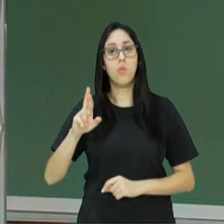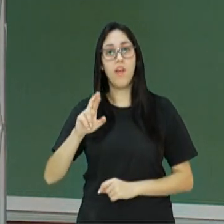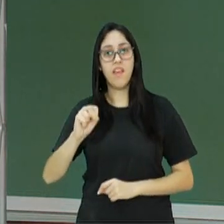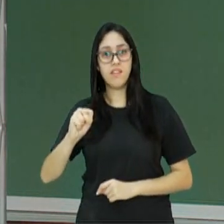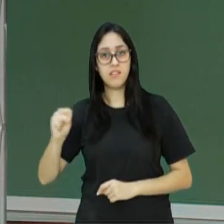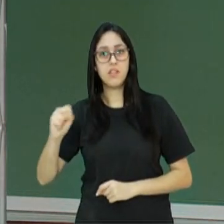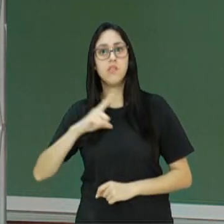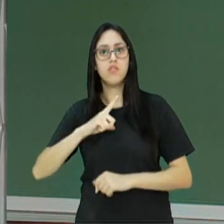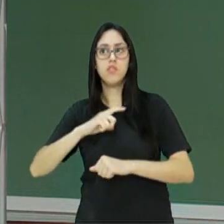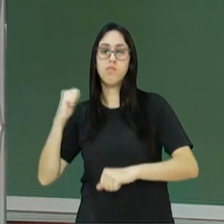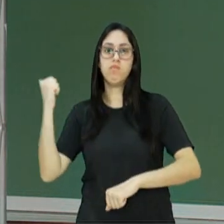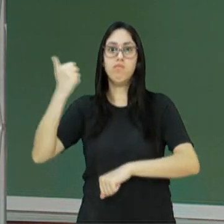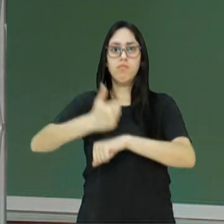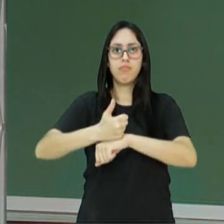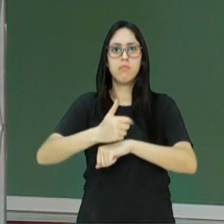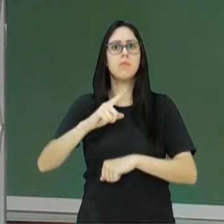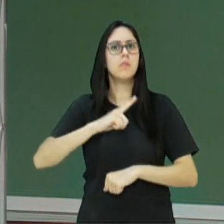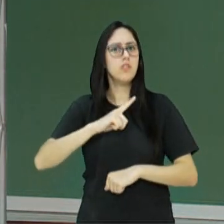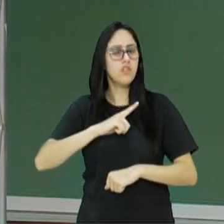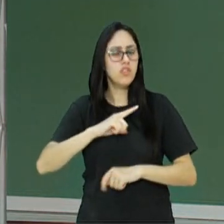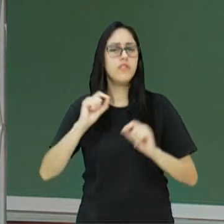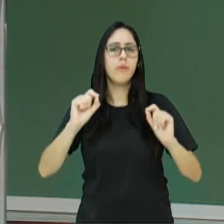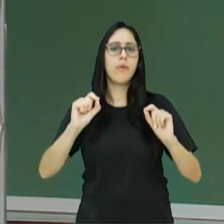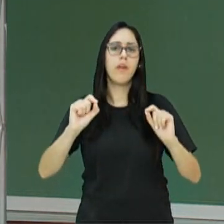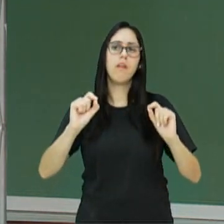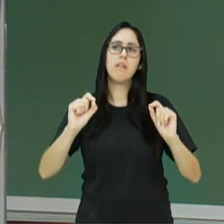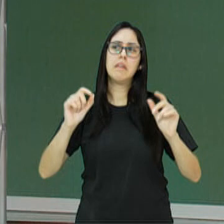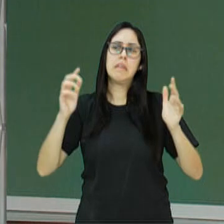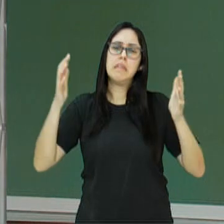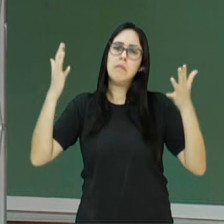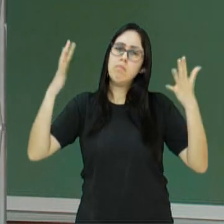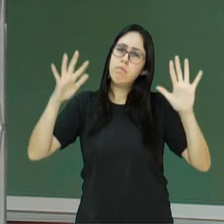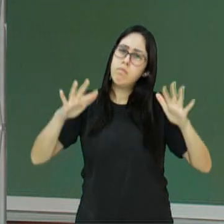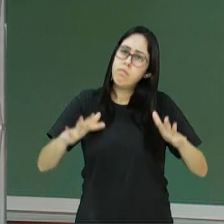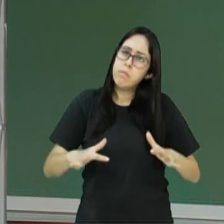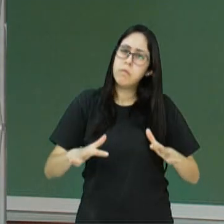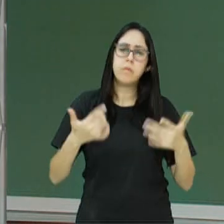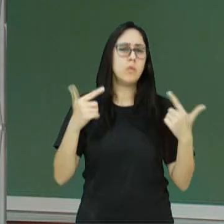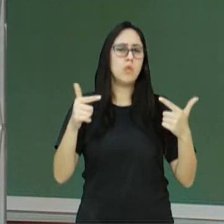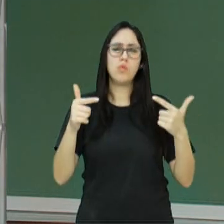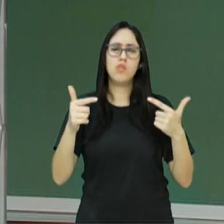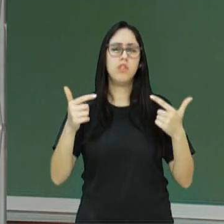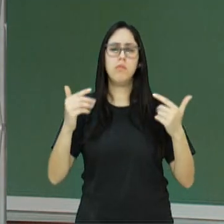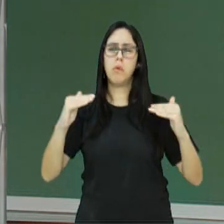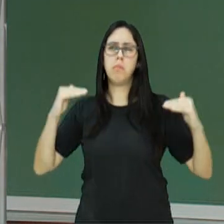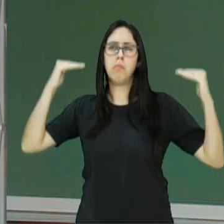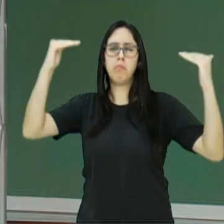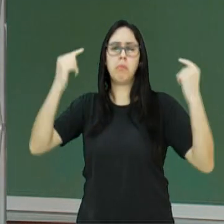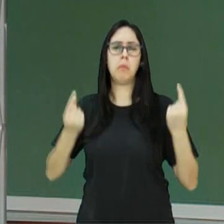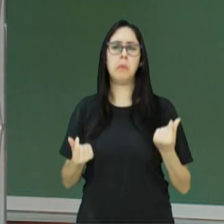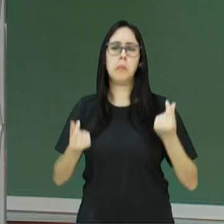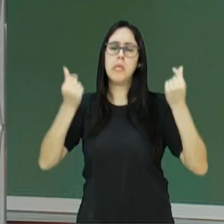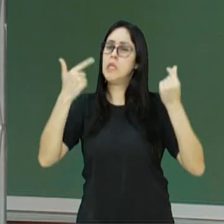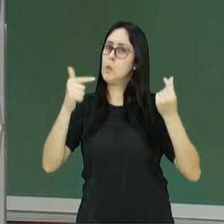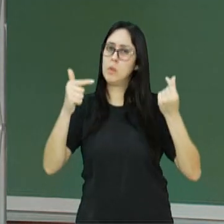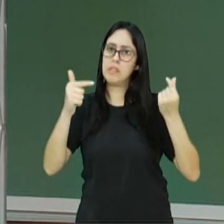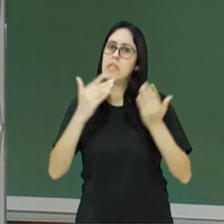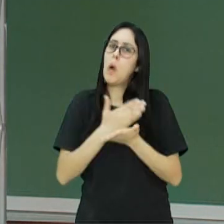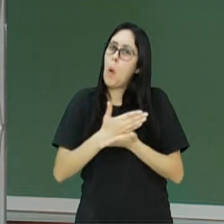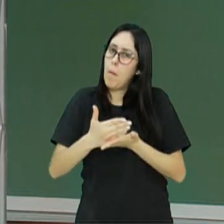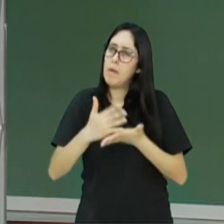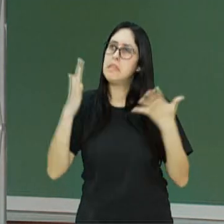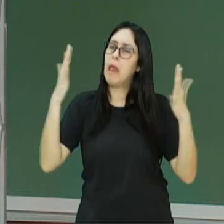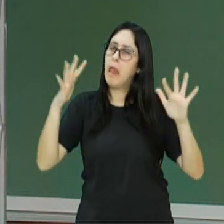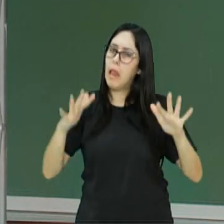mostrava resultados pífios, né? Ela já não apresentava aquela robustez econômica de anos anteriores, né? Vários setores